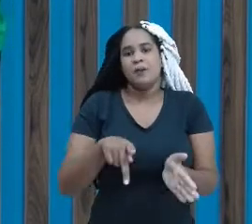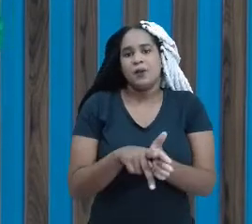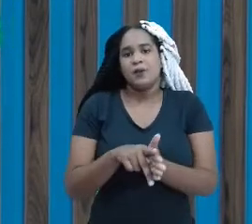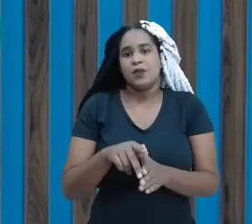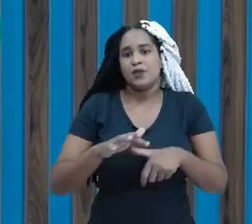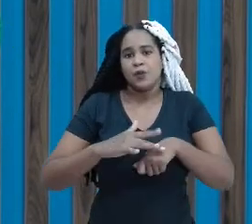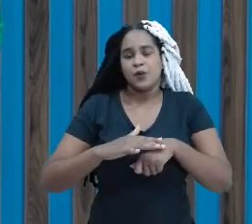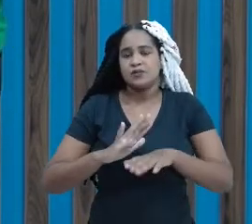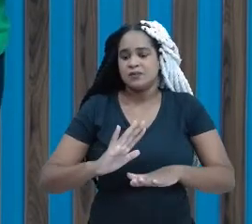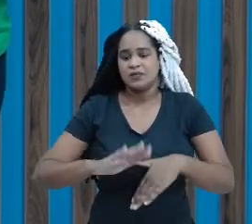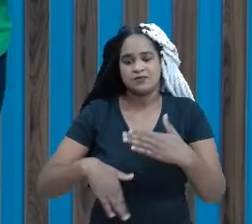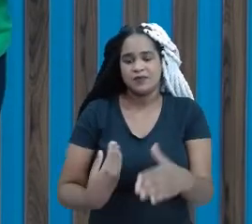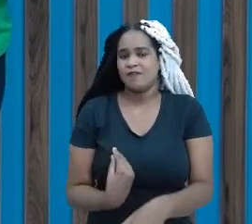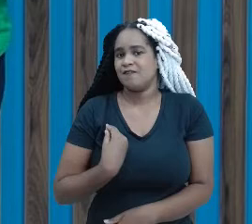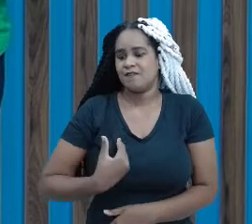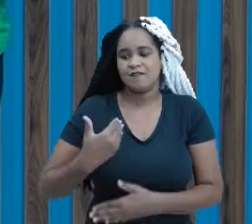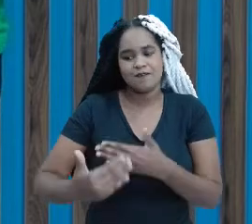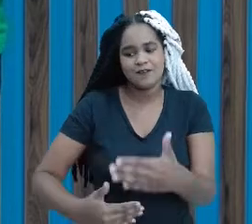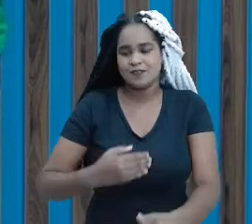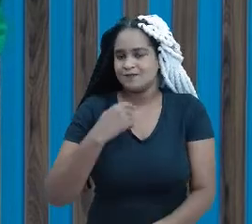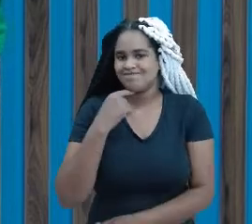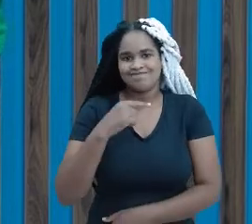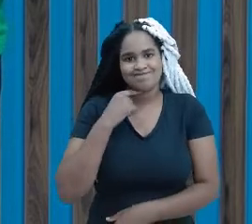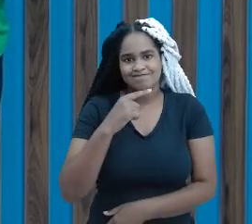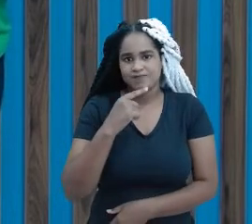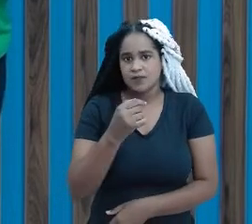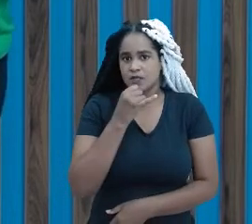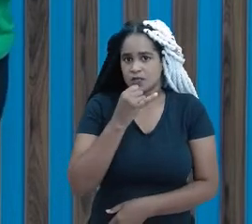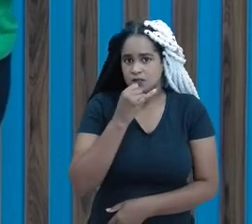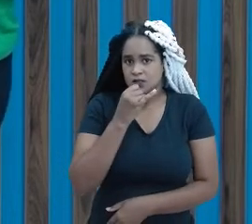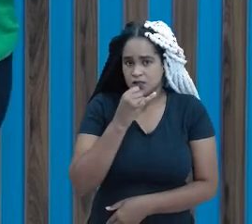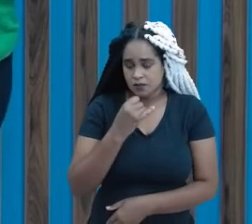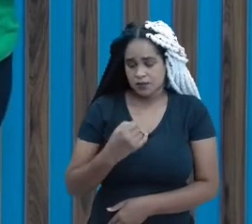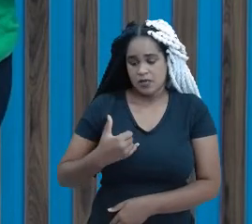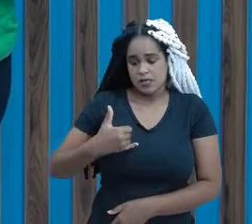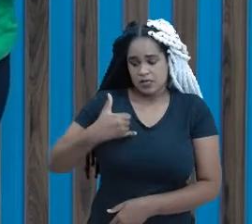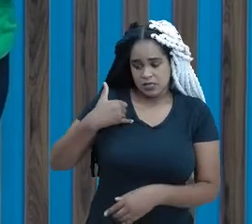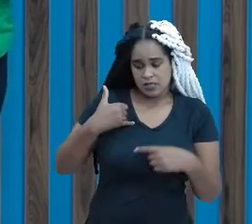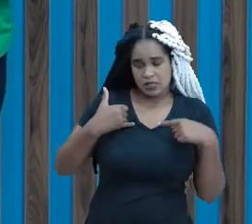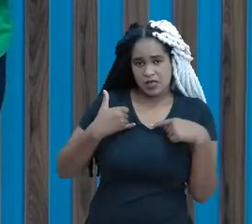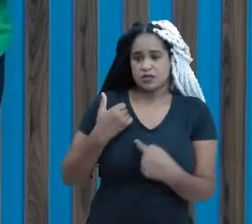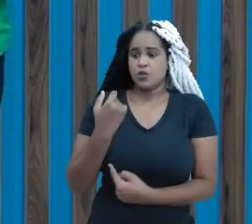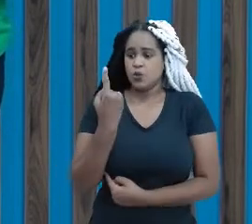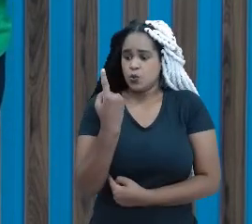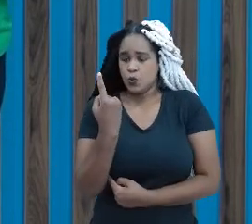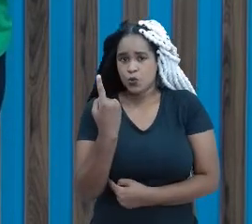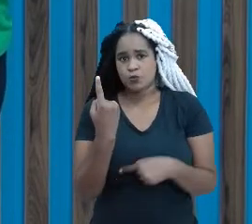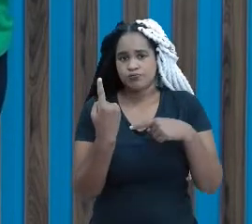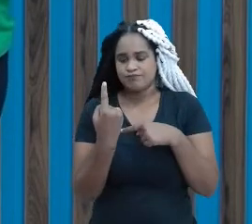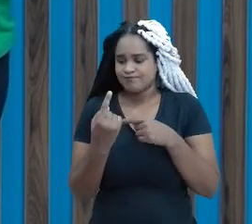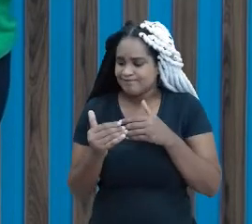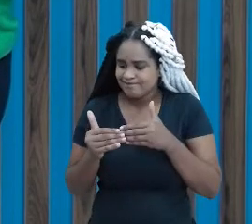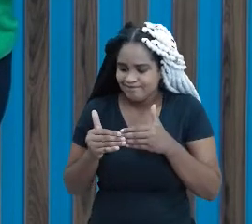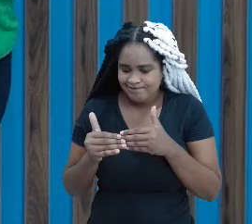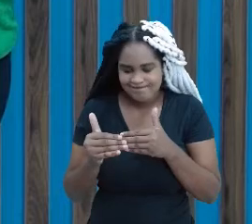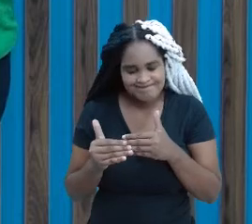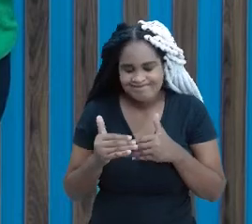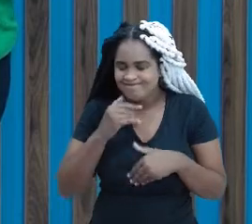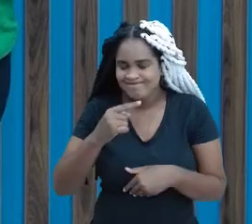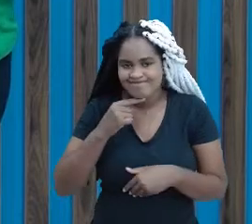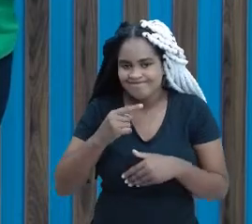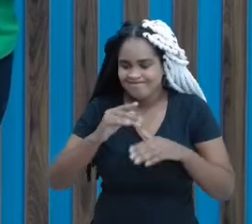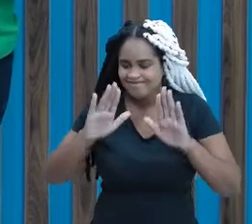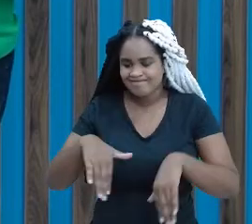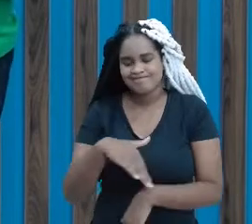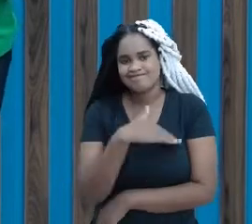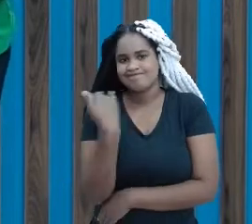se desenvolver, né? Então, chega aí 1 ano de vida, são tantas complicações que termina levando à morte,